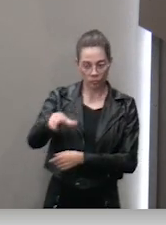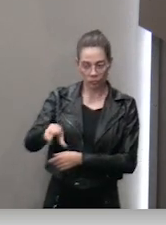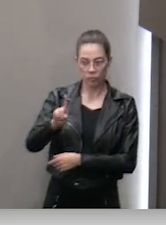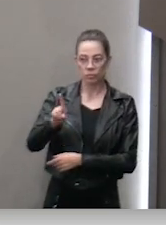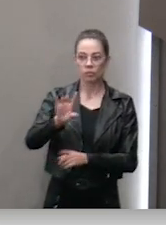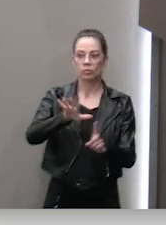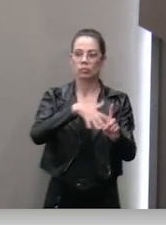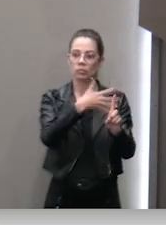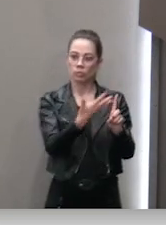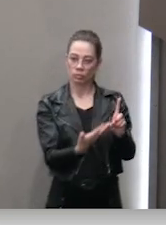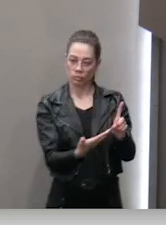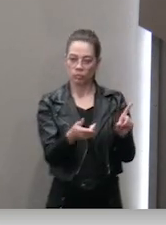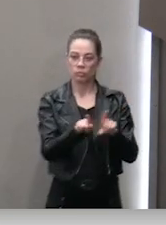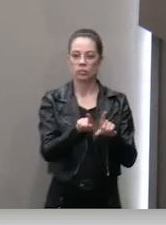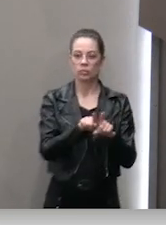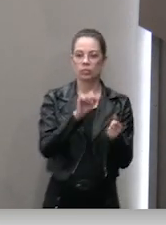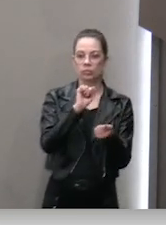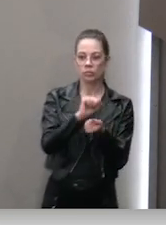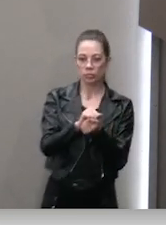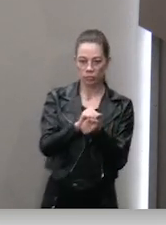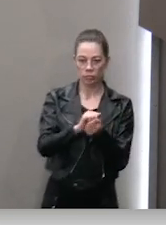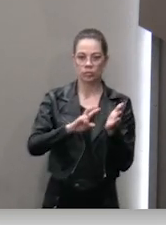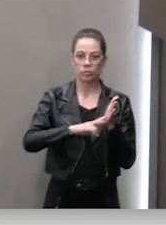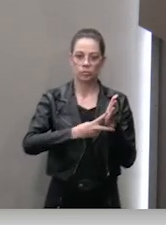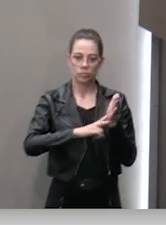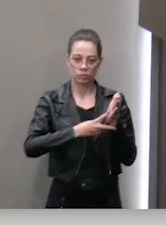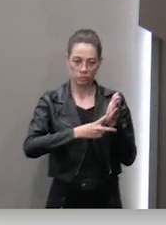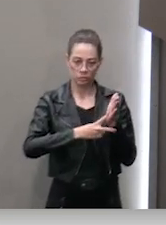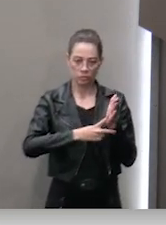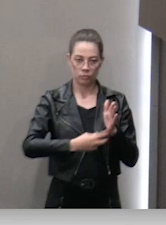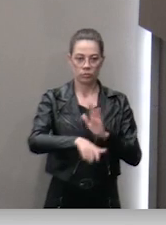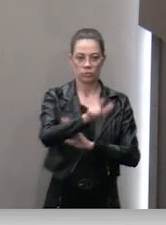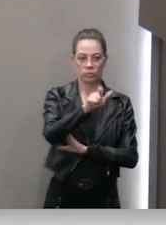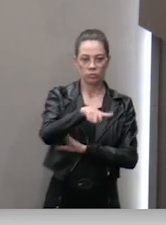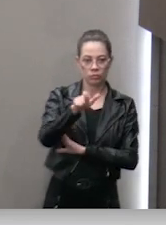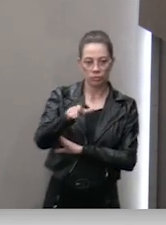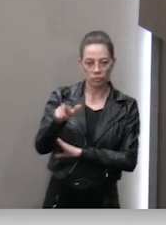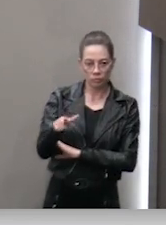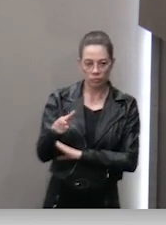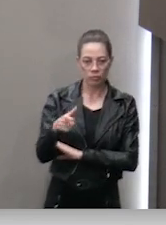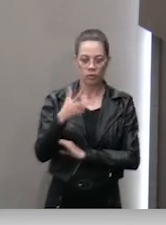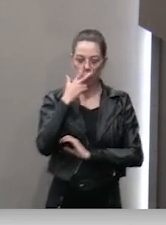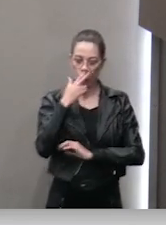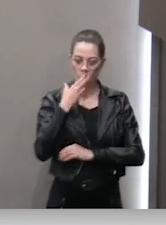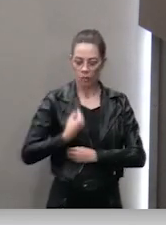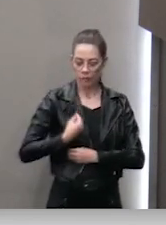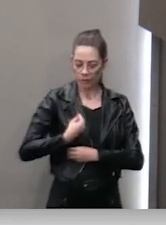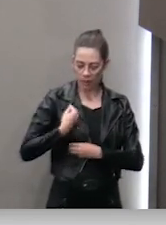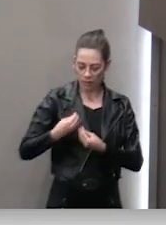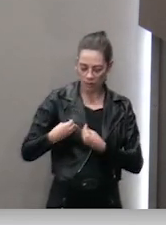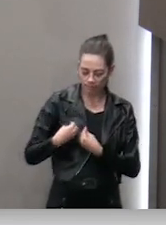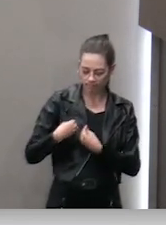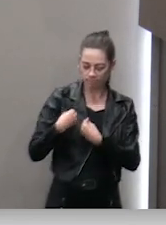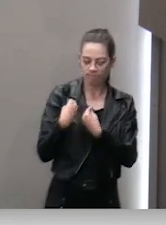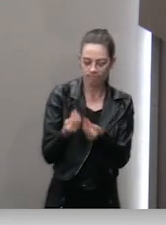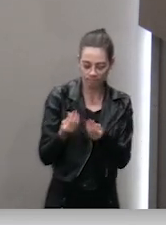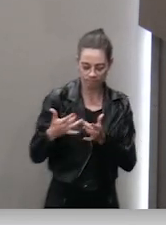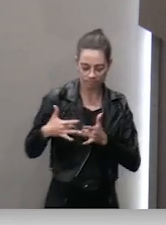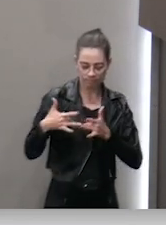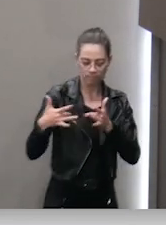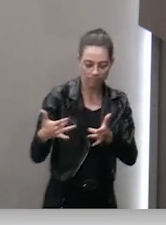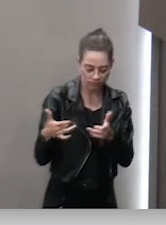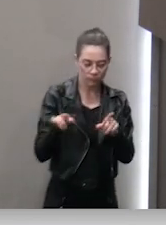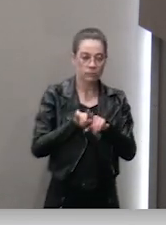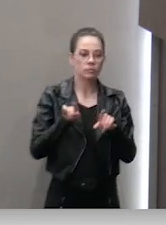sendo homenageadas hoje através do Simpasso. Essas pessoas que dedicaram a sua vida e somente sabem o quanto